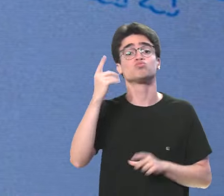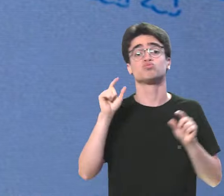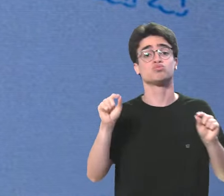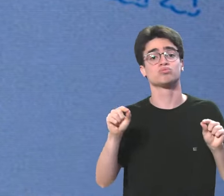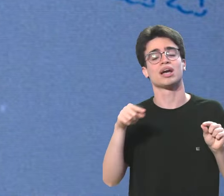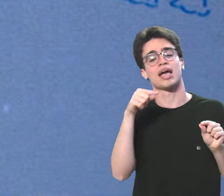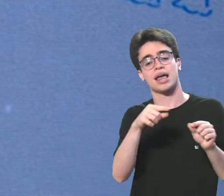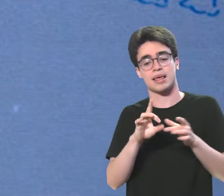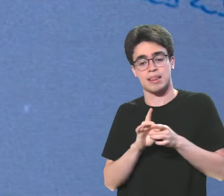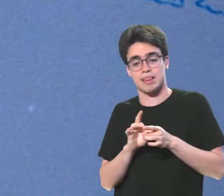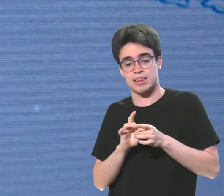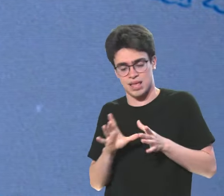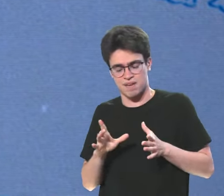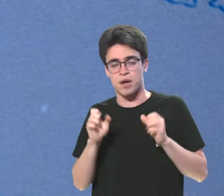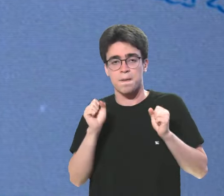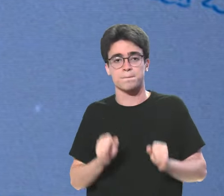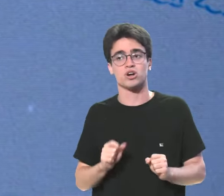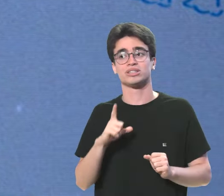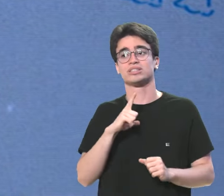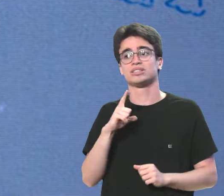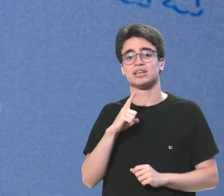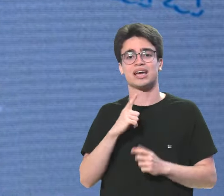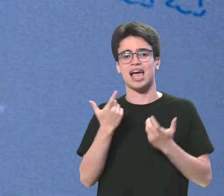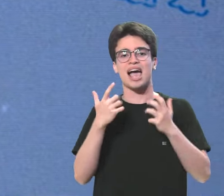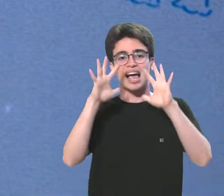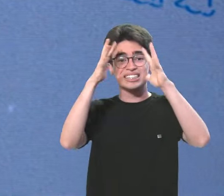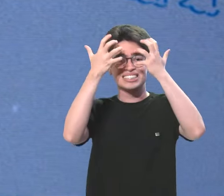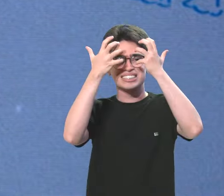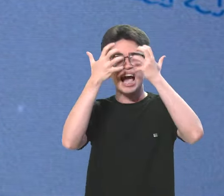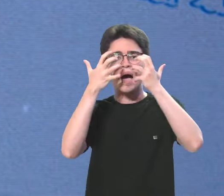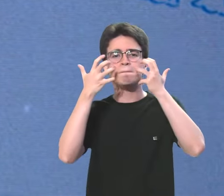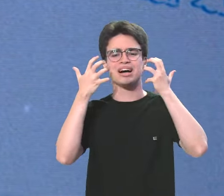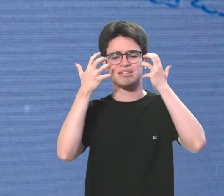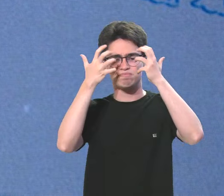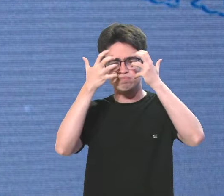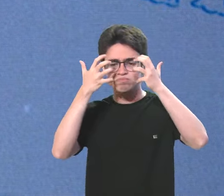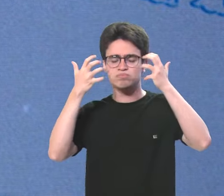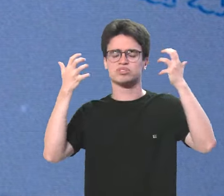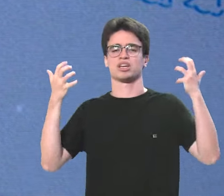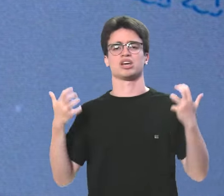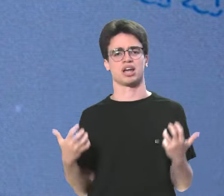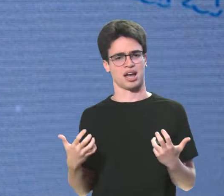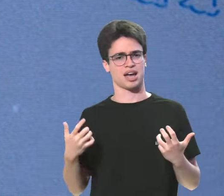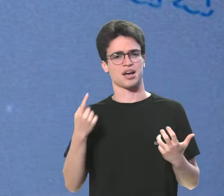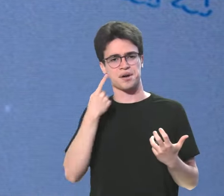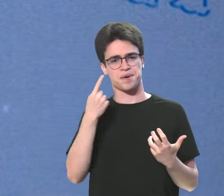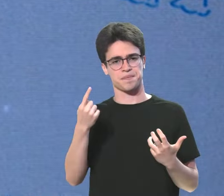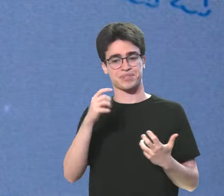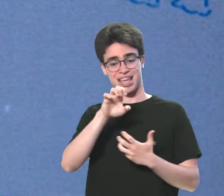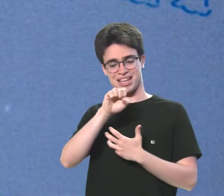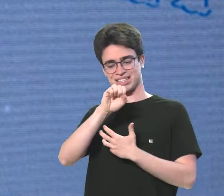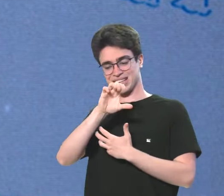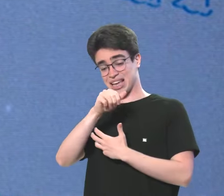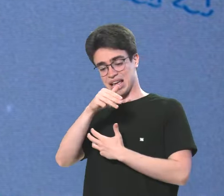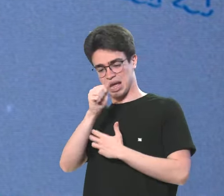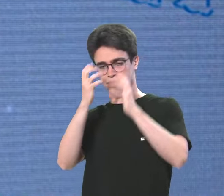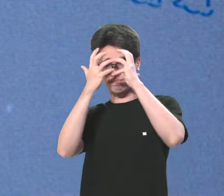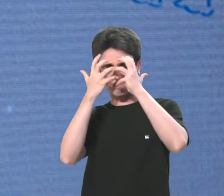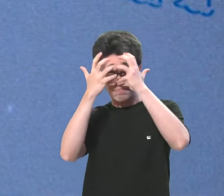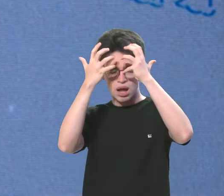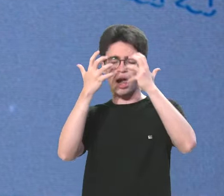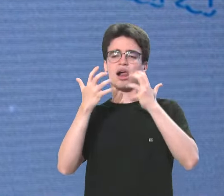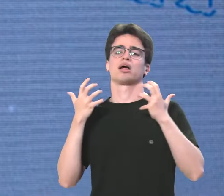caírem se você tá notando Esse é o primeiro ponto Tá deixe as escamas caírem Olha o Versículo 18 no mesmo